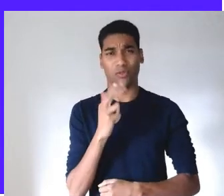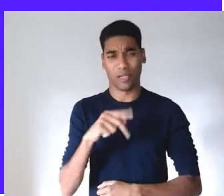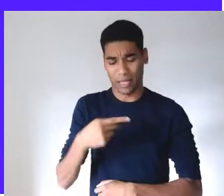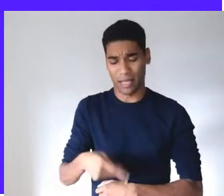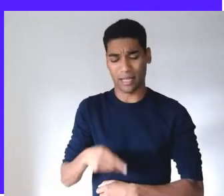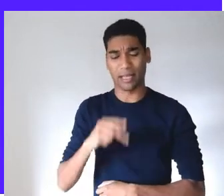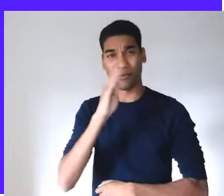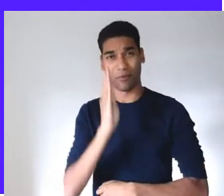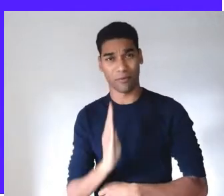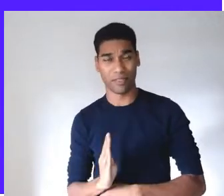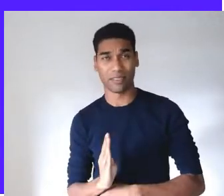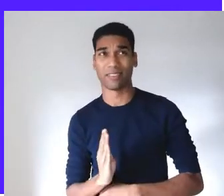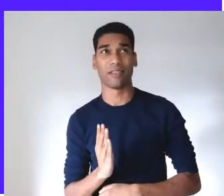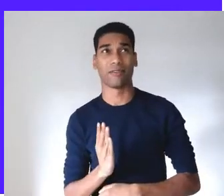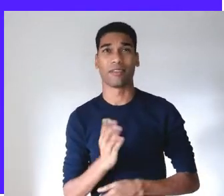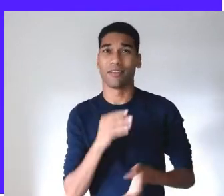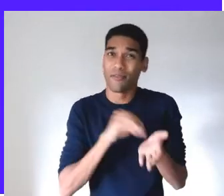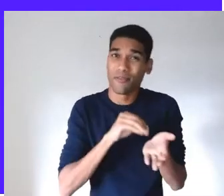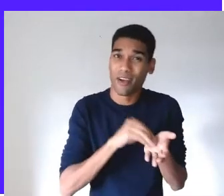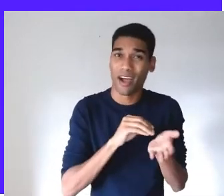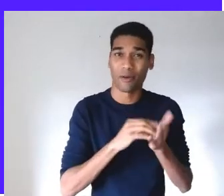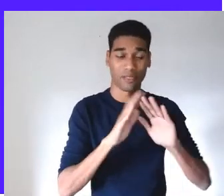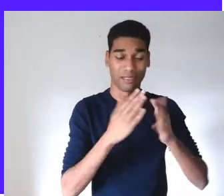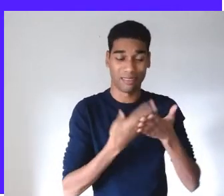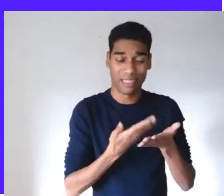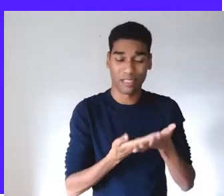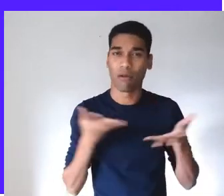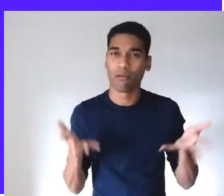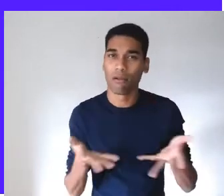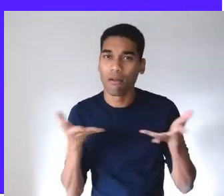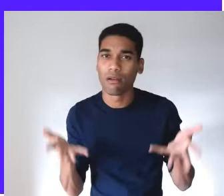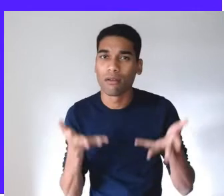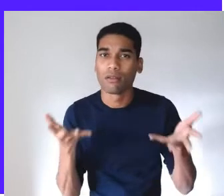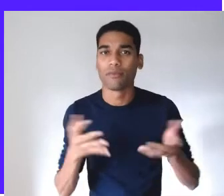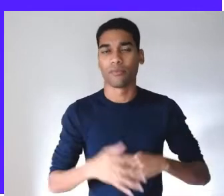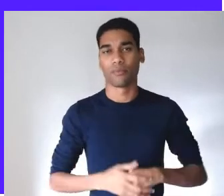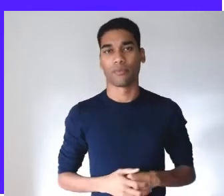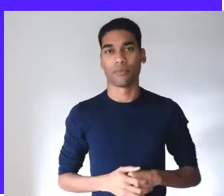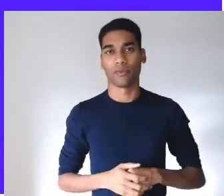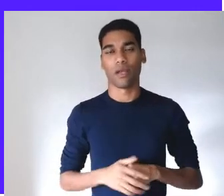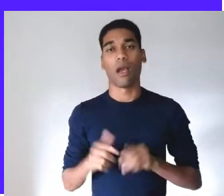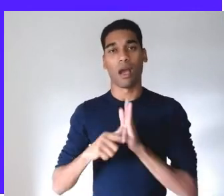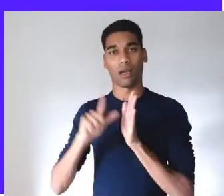a coisa da participação. A Flavinha falou de ouvir mais mulheres negras,